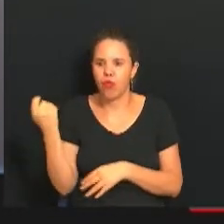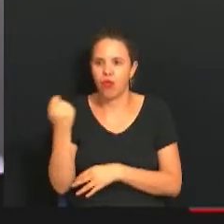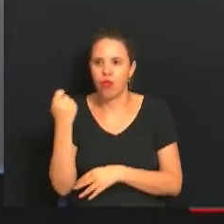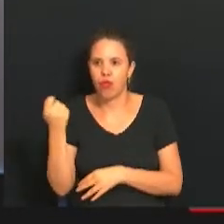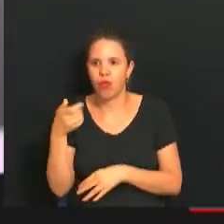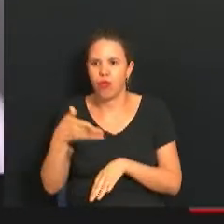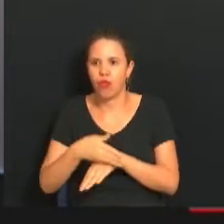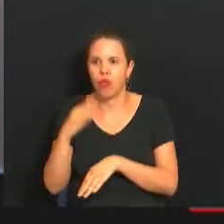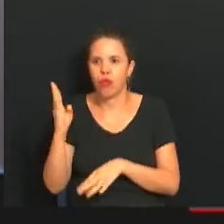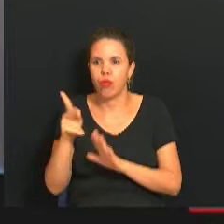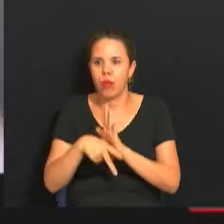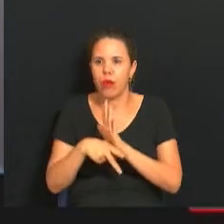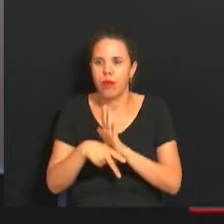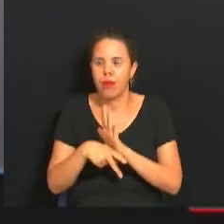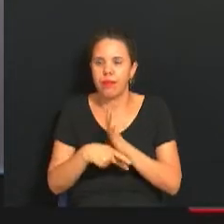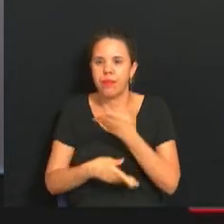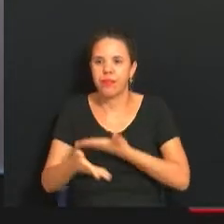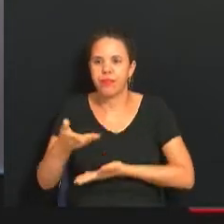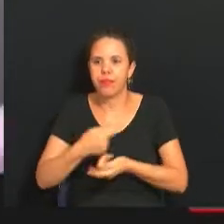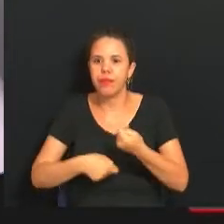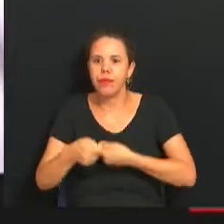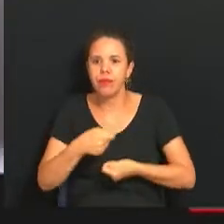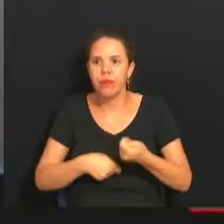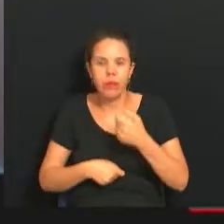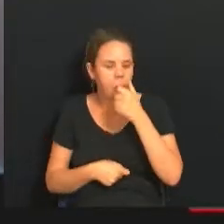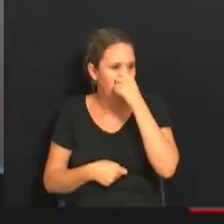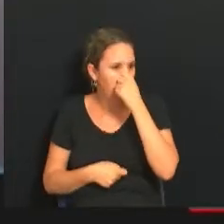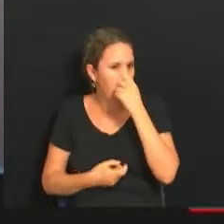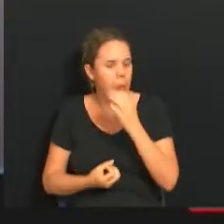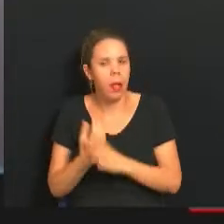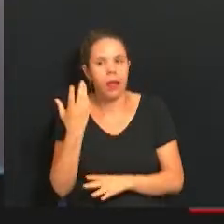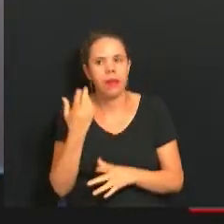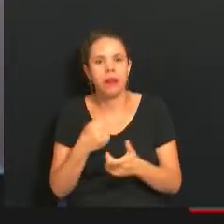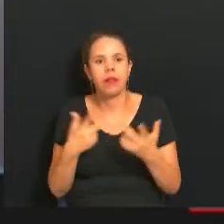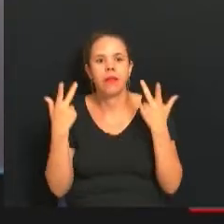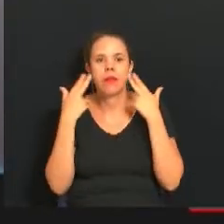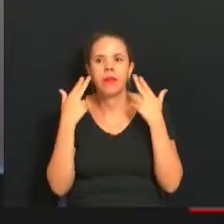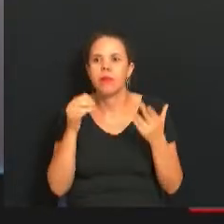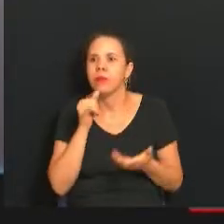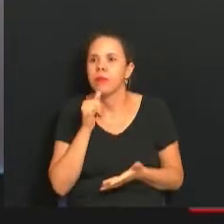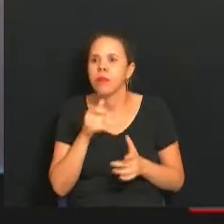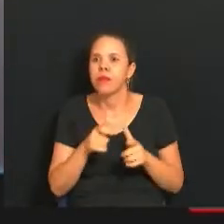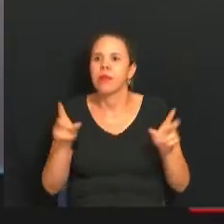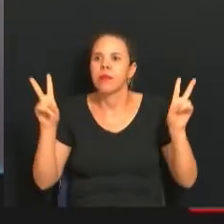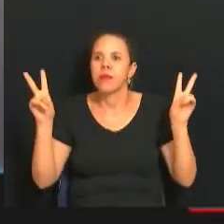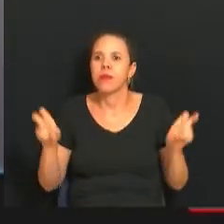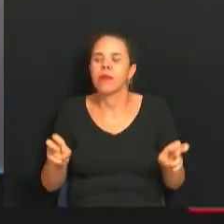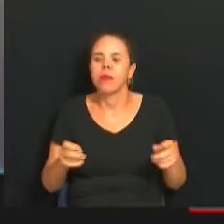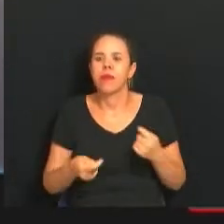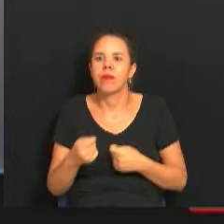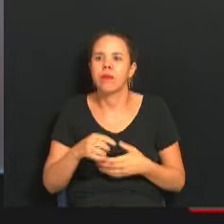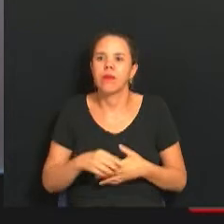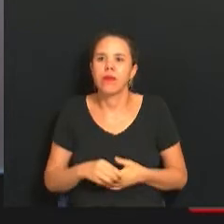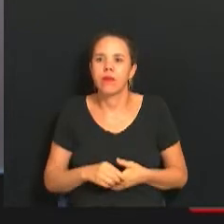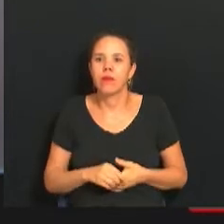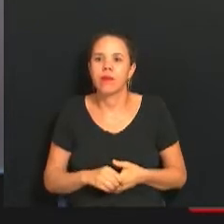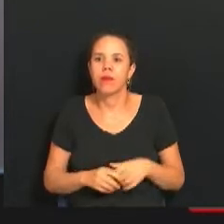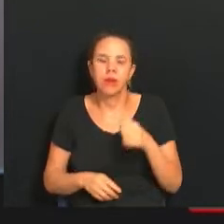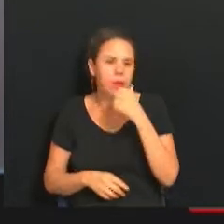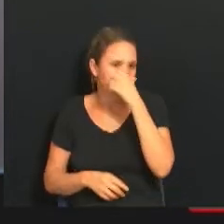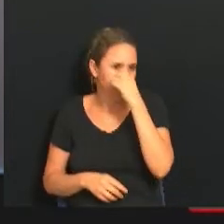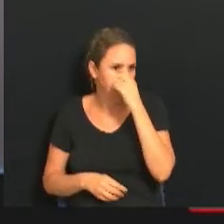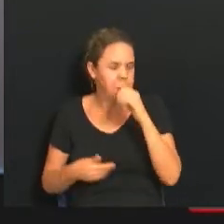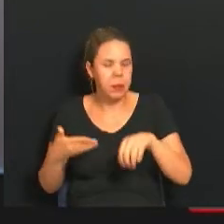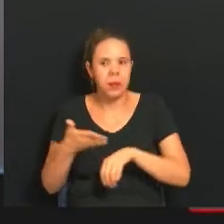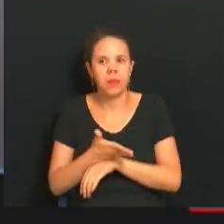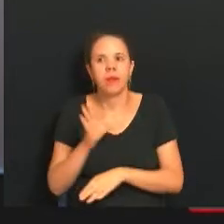um projeto de integração econômica, de criação de um mercado comum, ou seja, está mais relacionado a questões econômicas. No caso da inserção